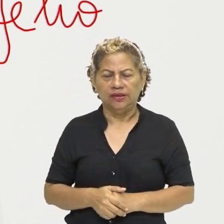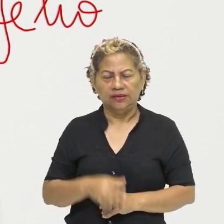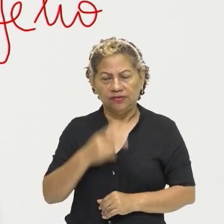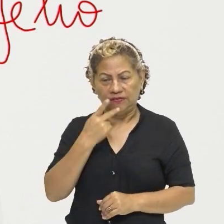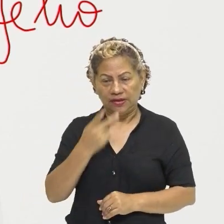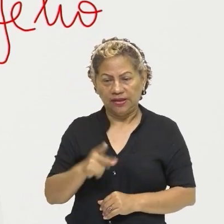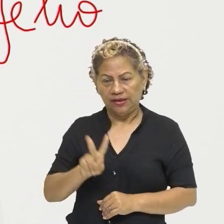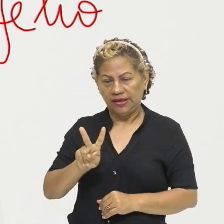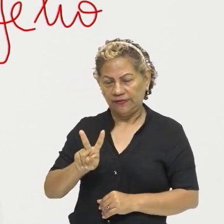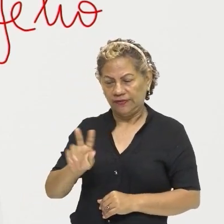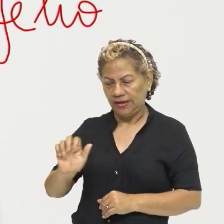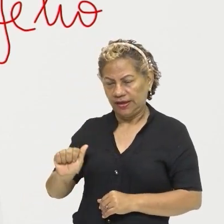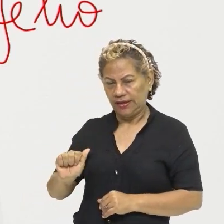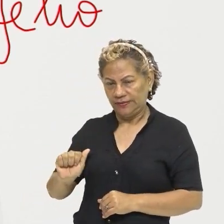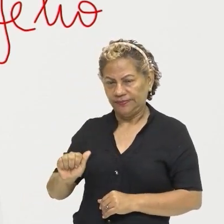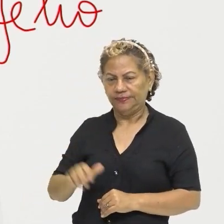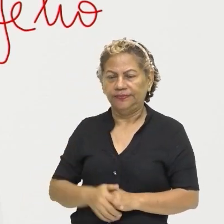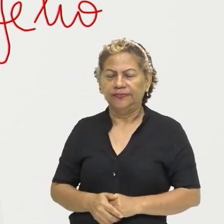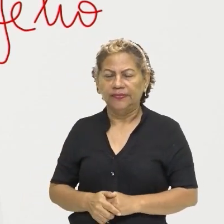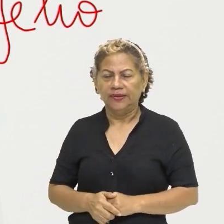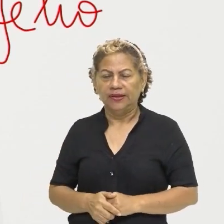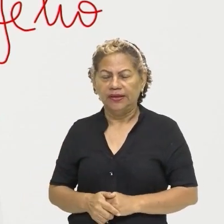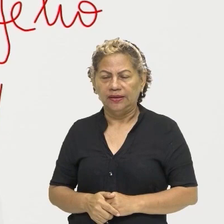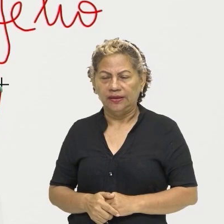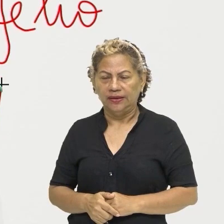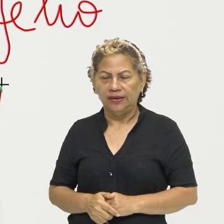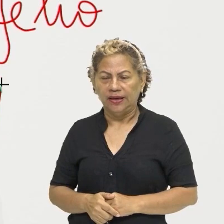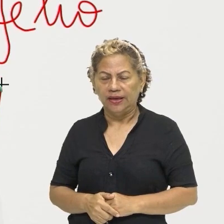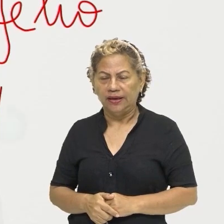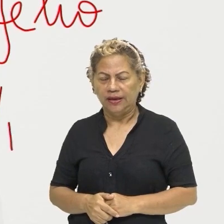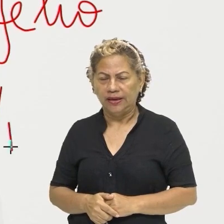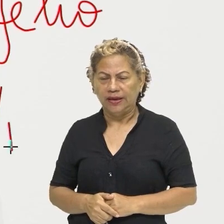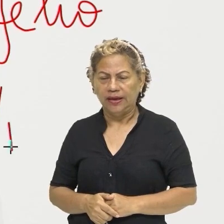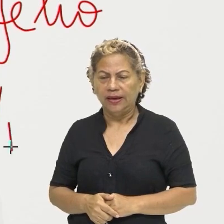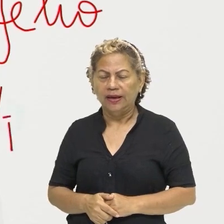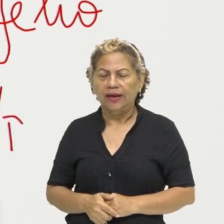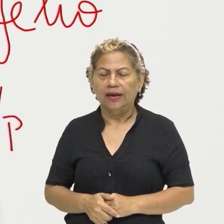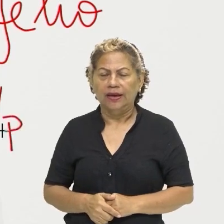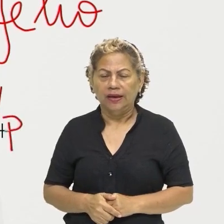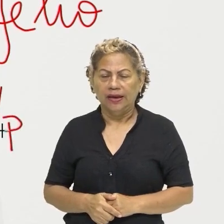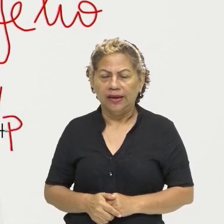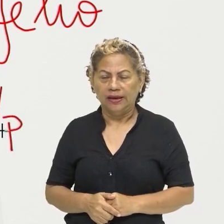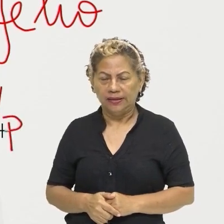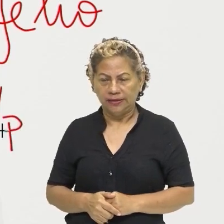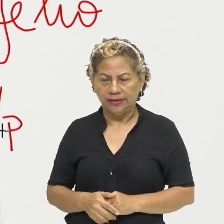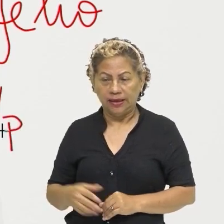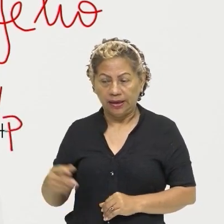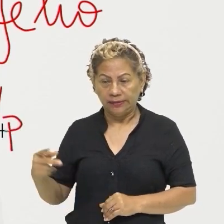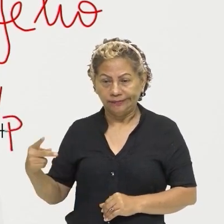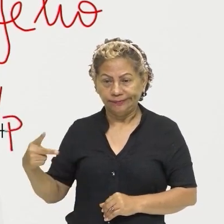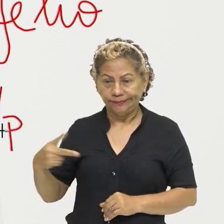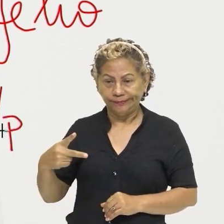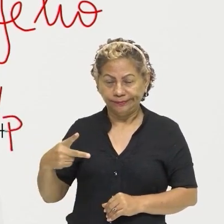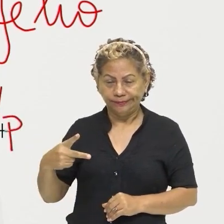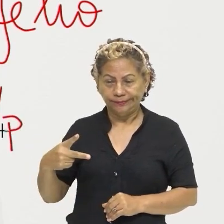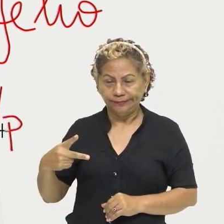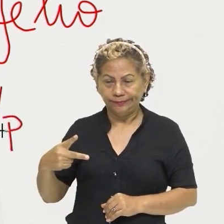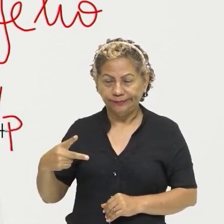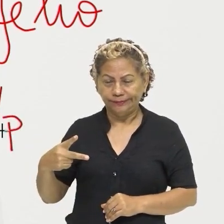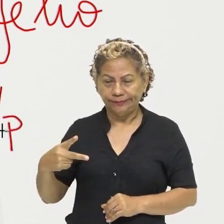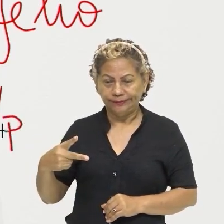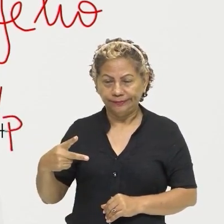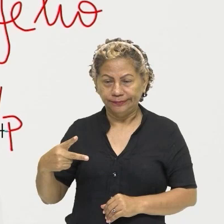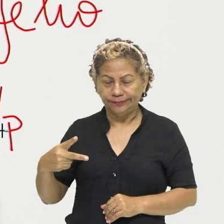VA, ela é menor que a velocidade que o planeta ocupa no periélio.